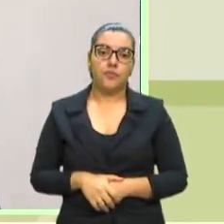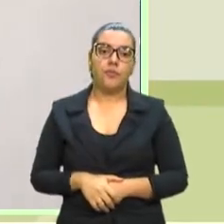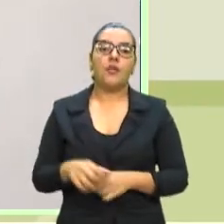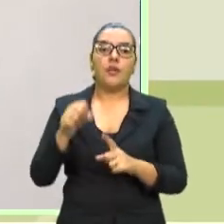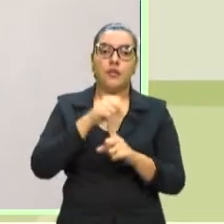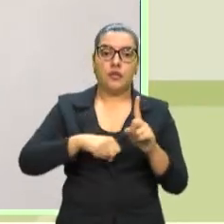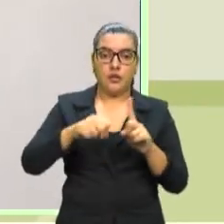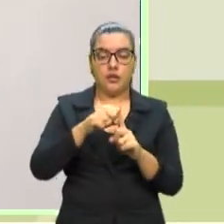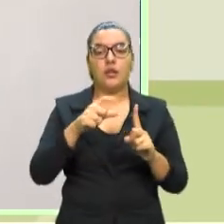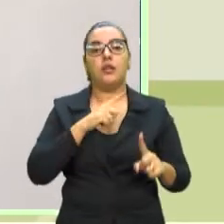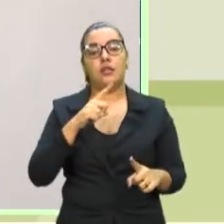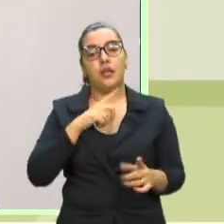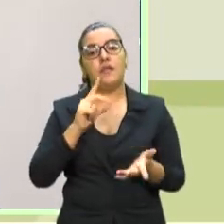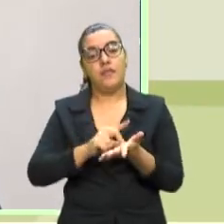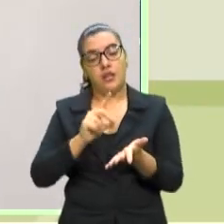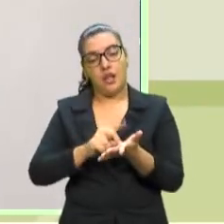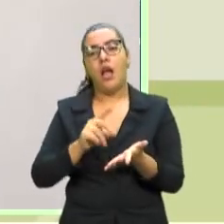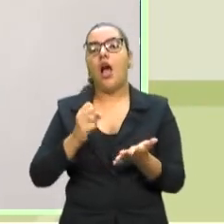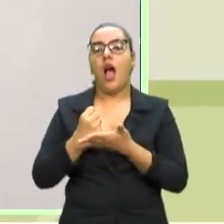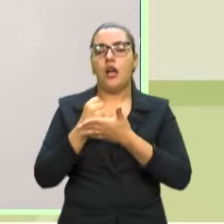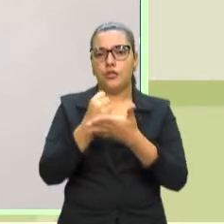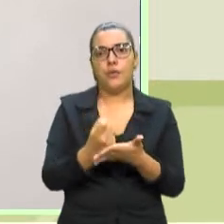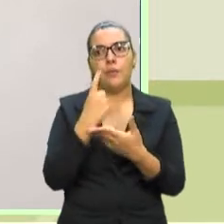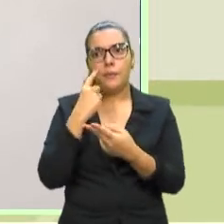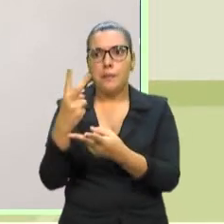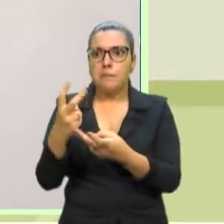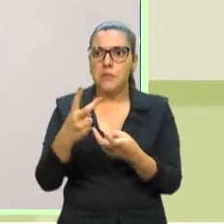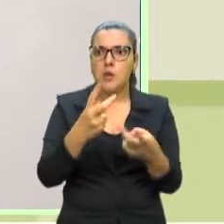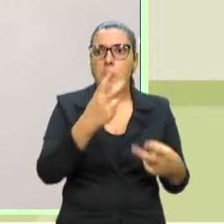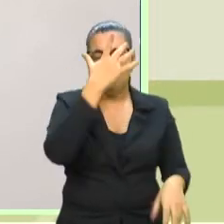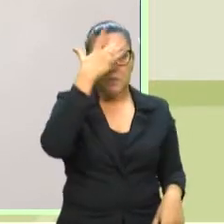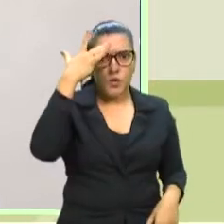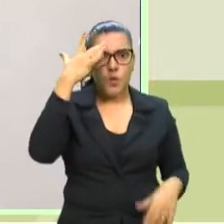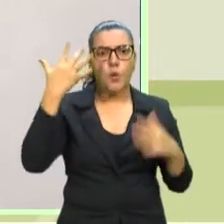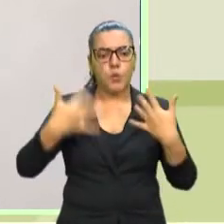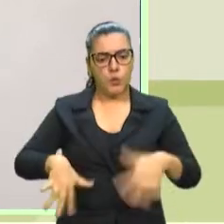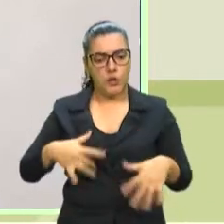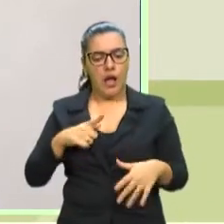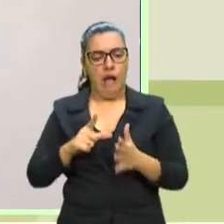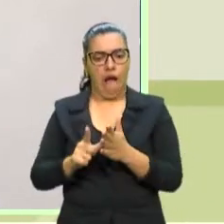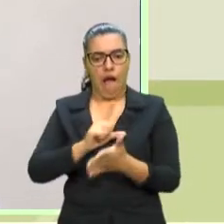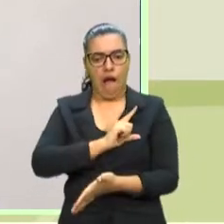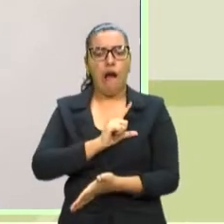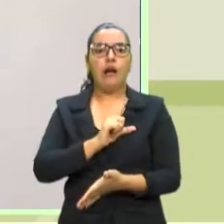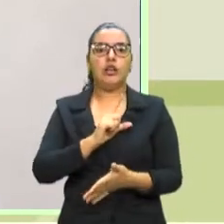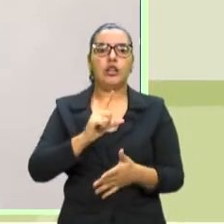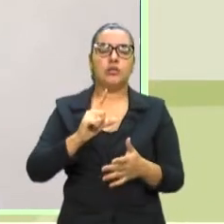tem realmente ajudado, a gente vê a quantidade de pessoas que tinha antigamente em sinal,